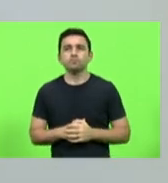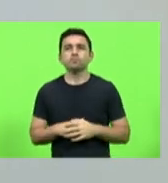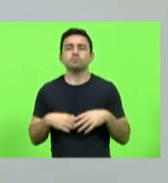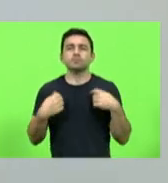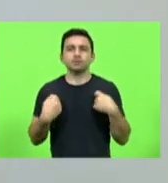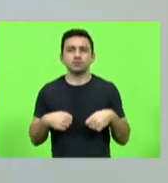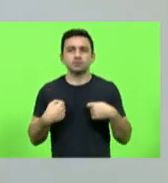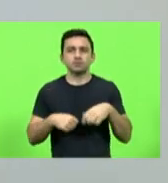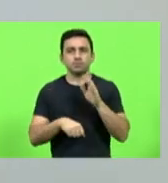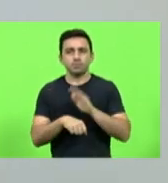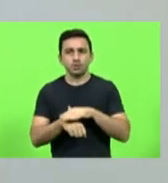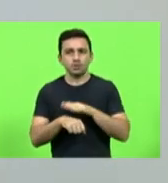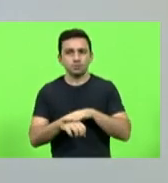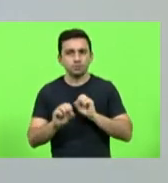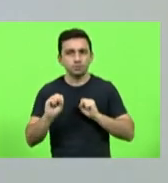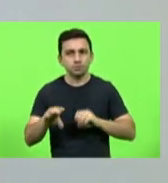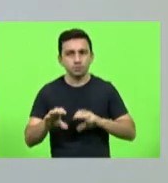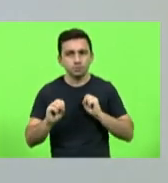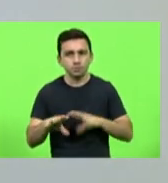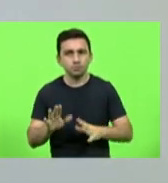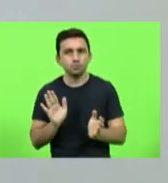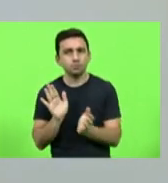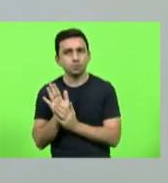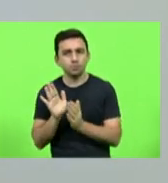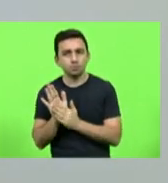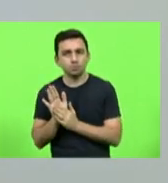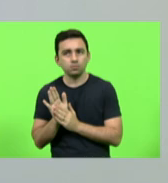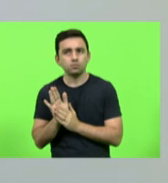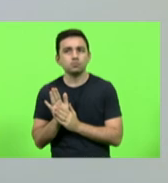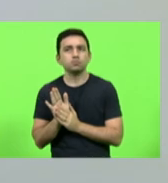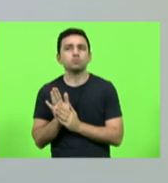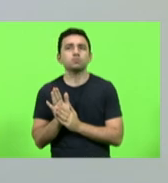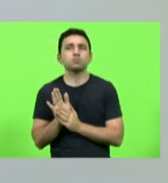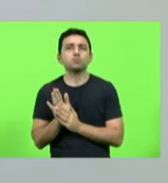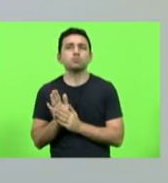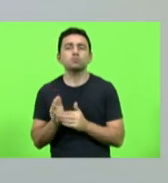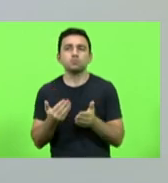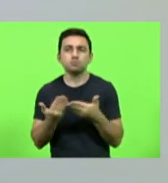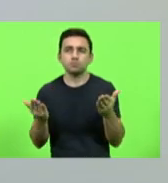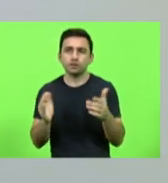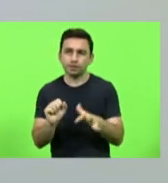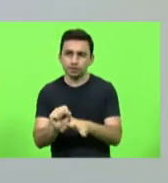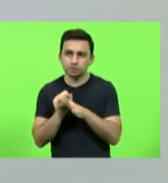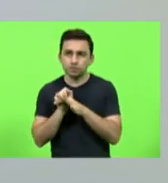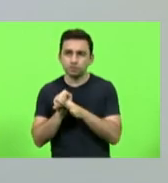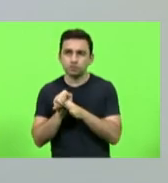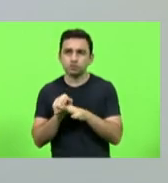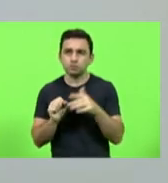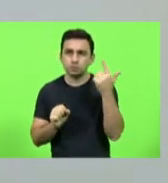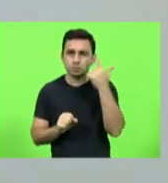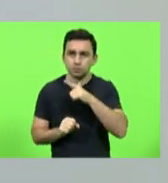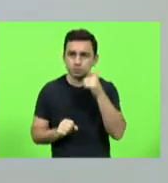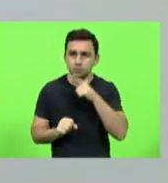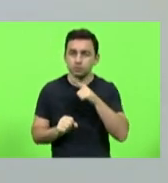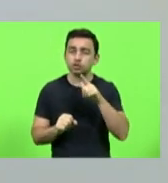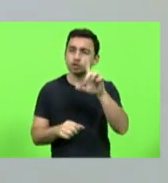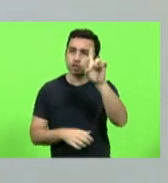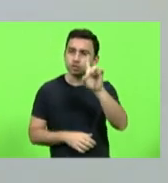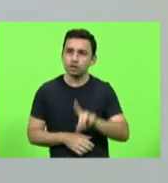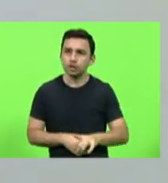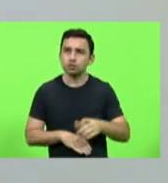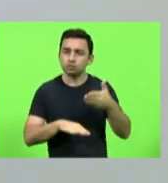ações educativas propostas e realizadas, garantir a elas o direito de acesso